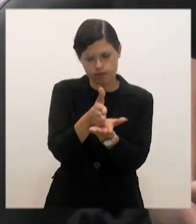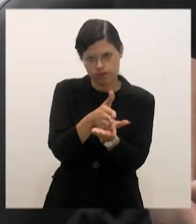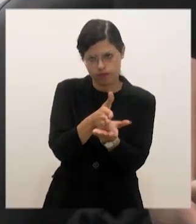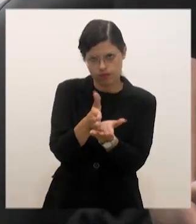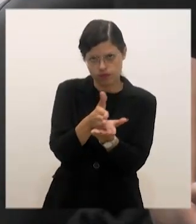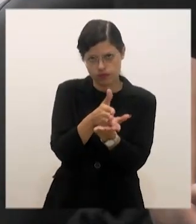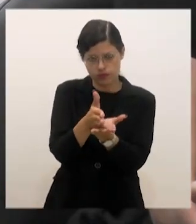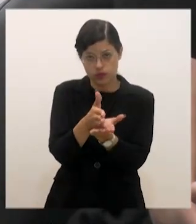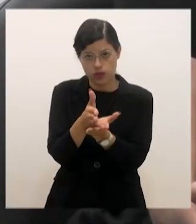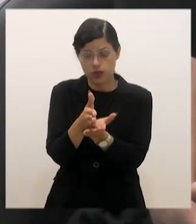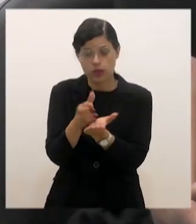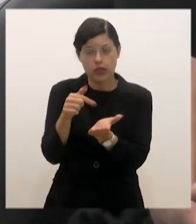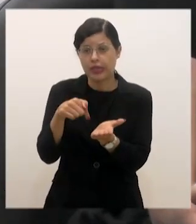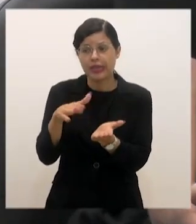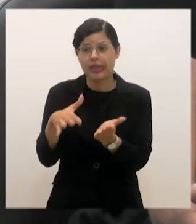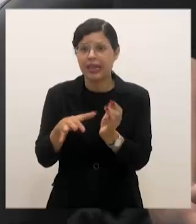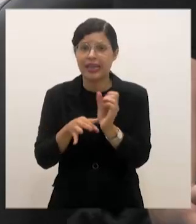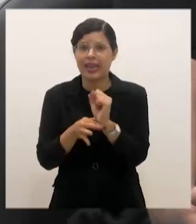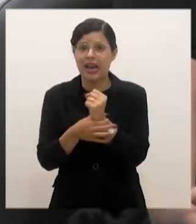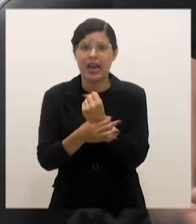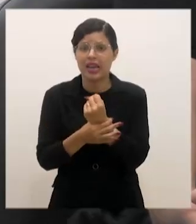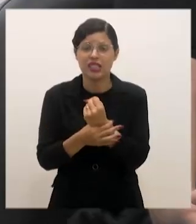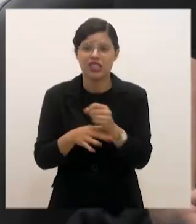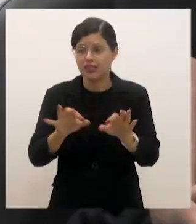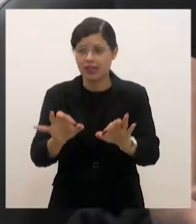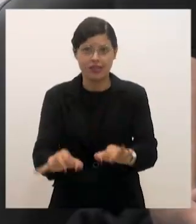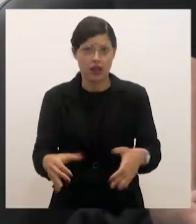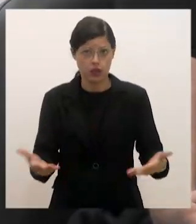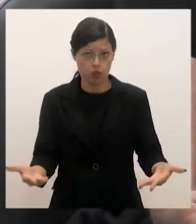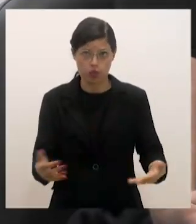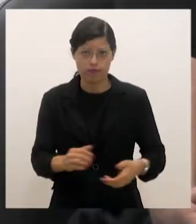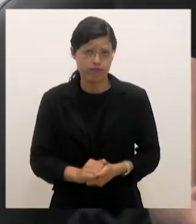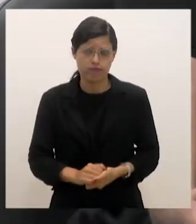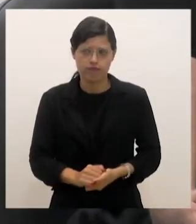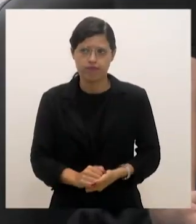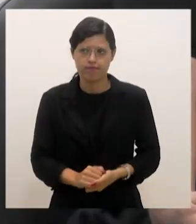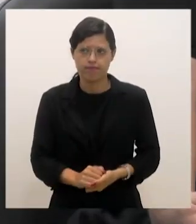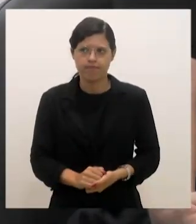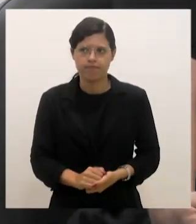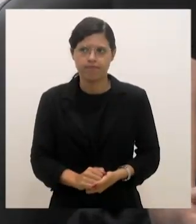UTM está certo? Não tem ninguém atestando.